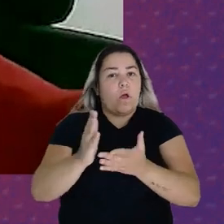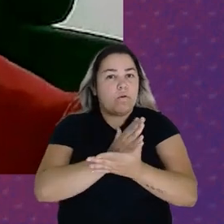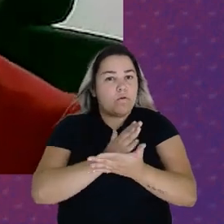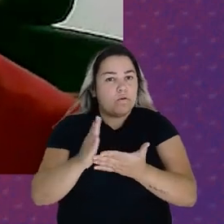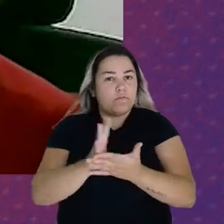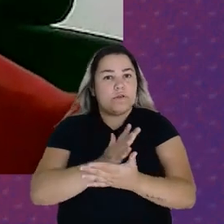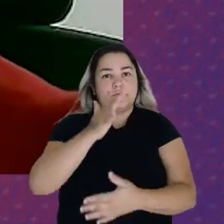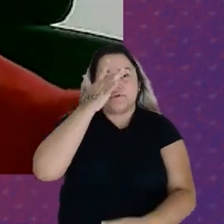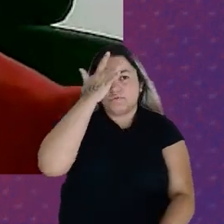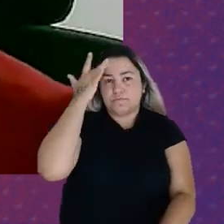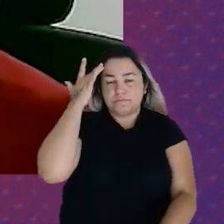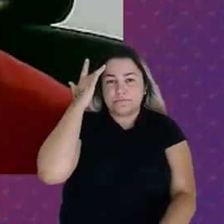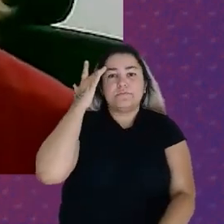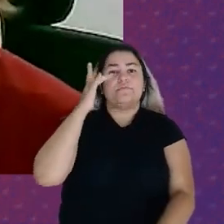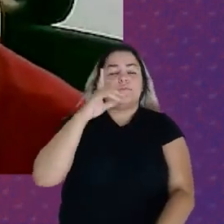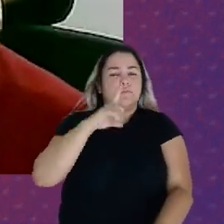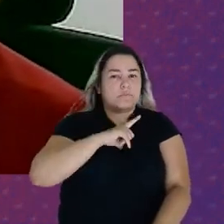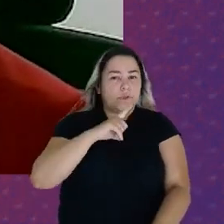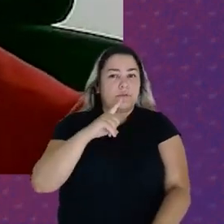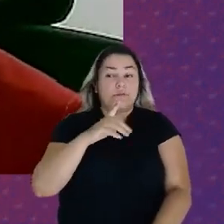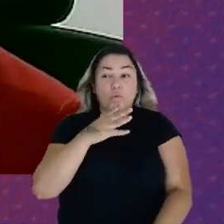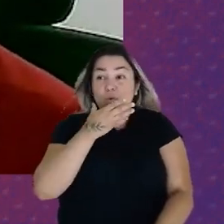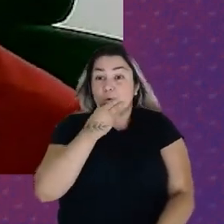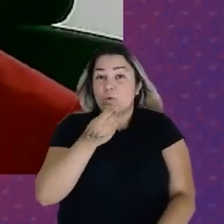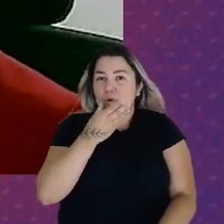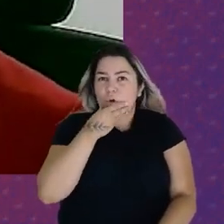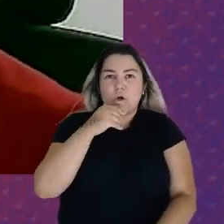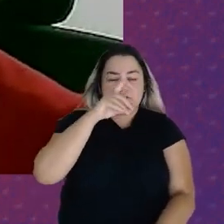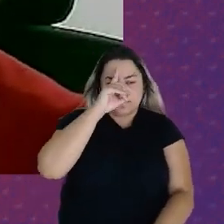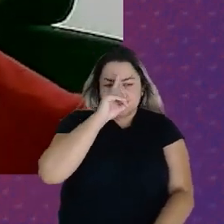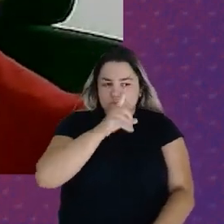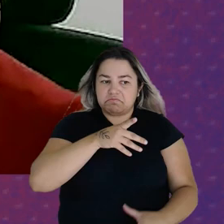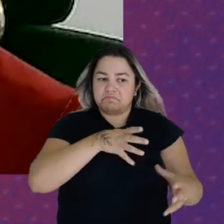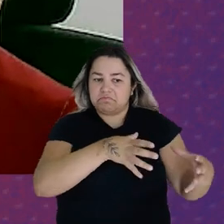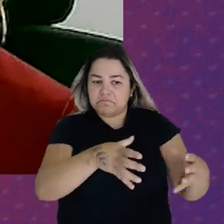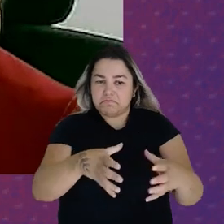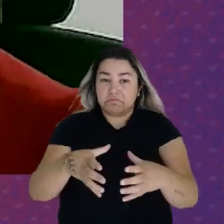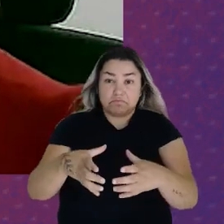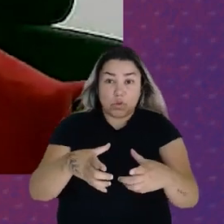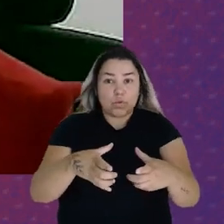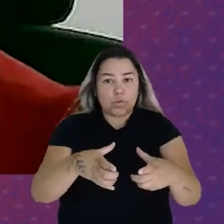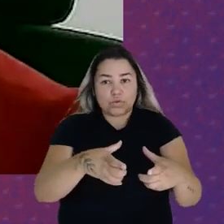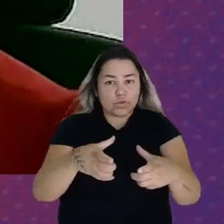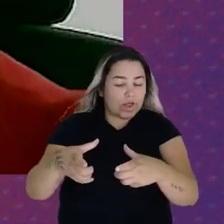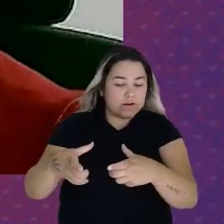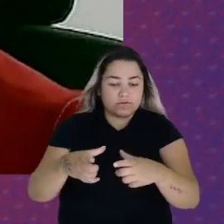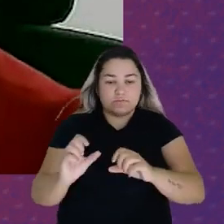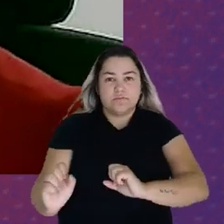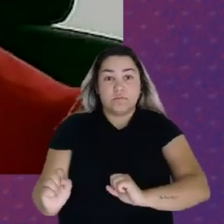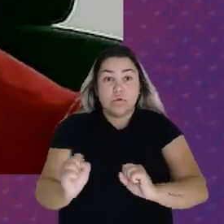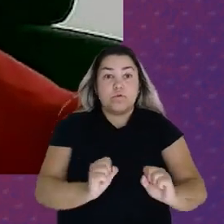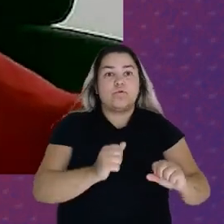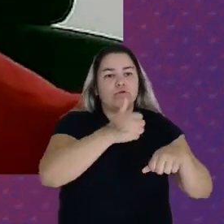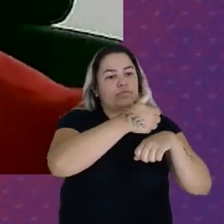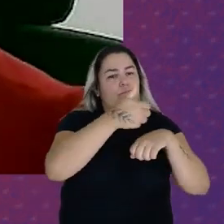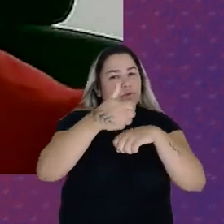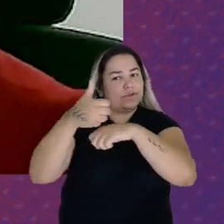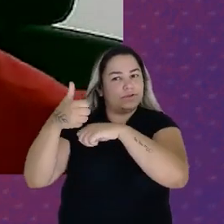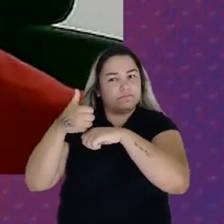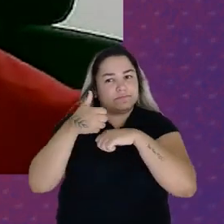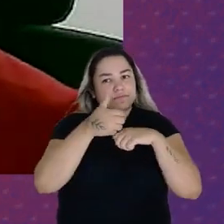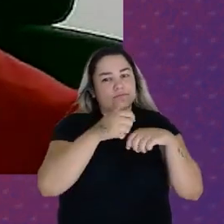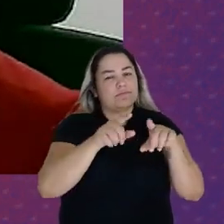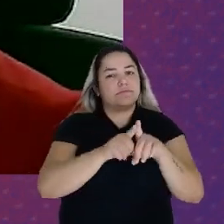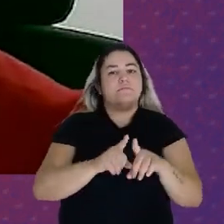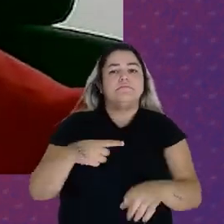daqueles, notadamente os homens, que comandam os espaços de poder. É uma luta pelo espaço que é de nosso